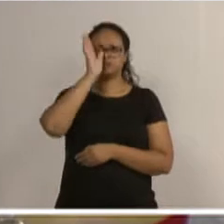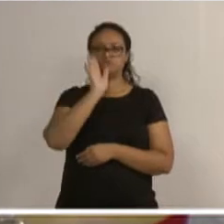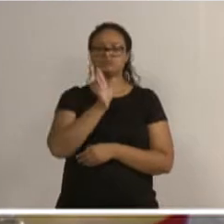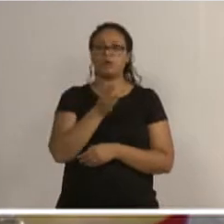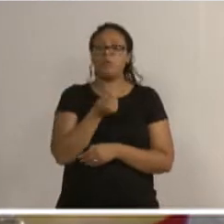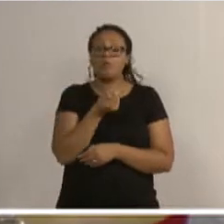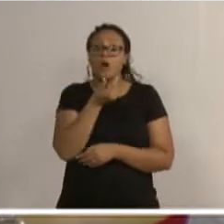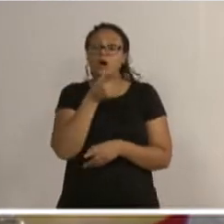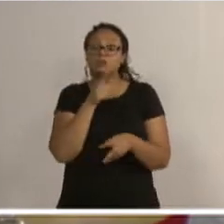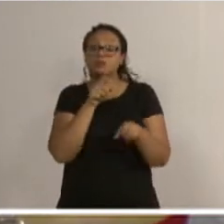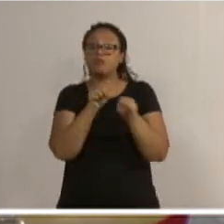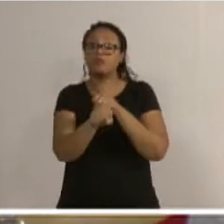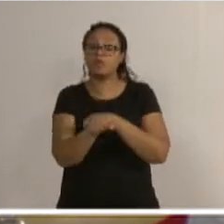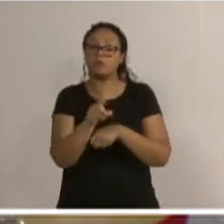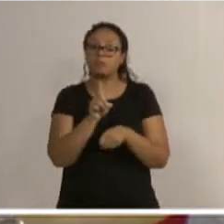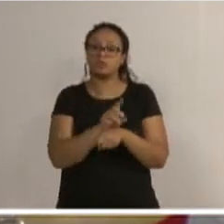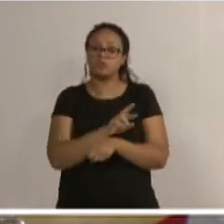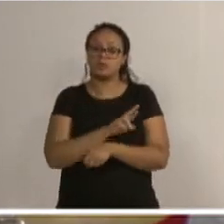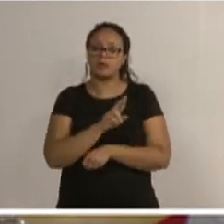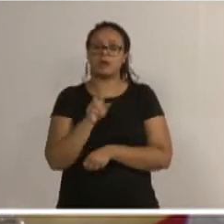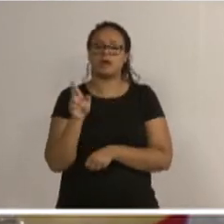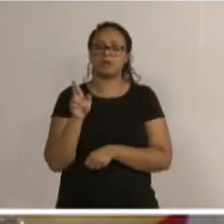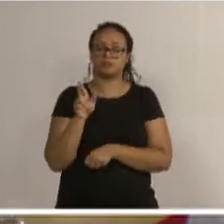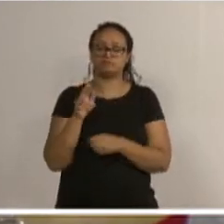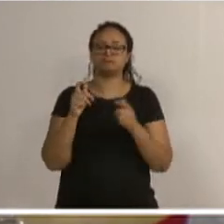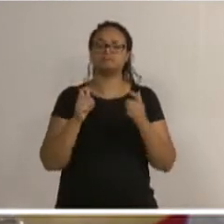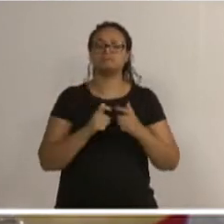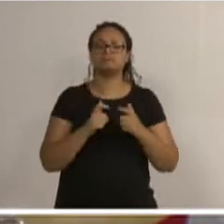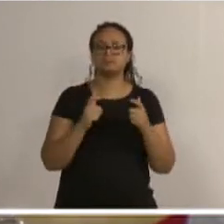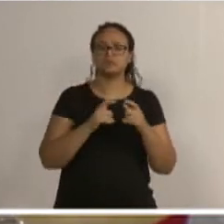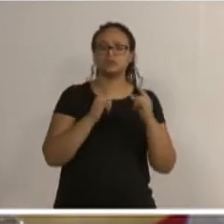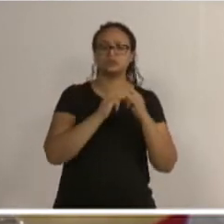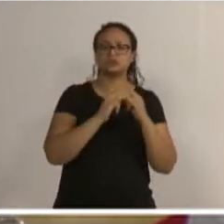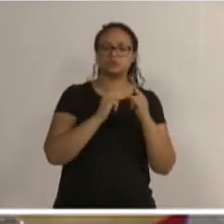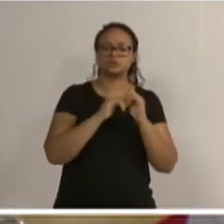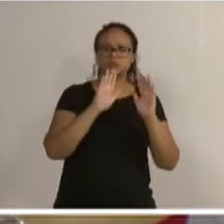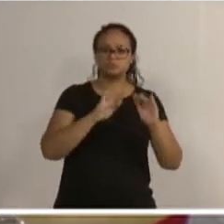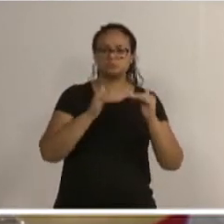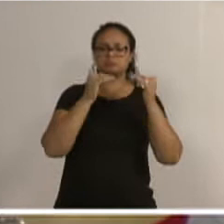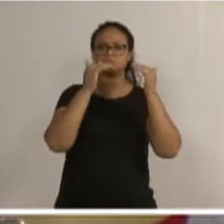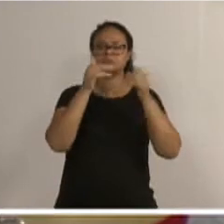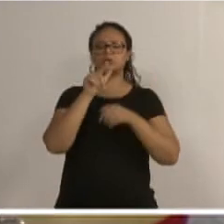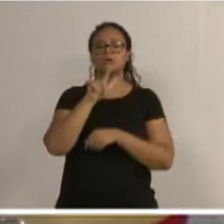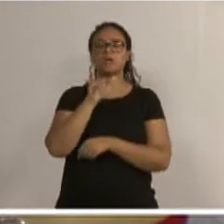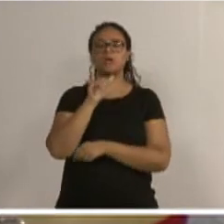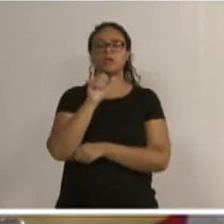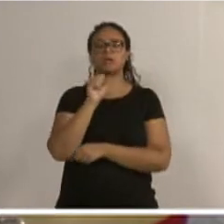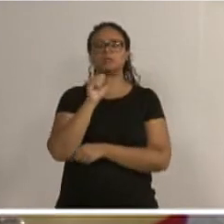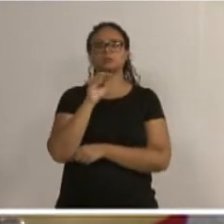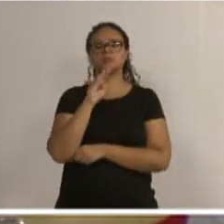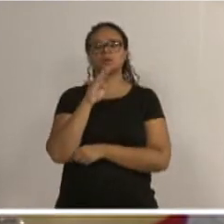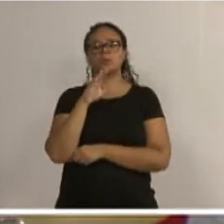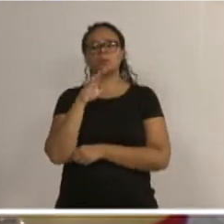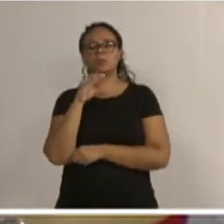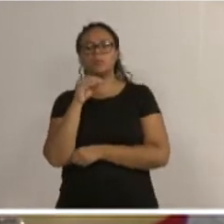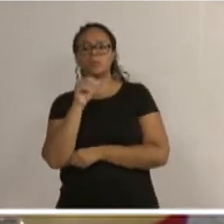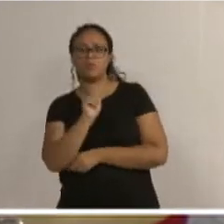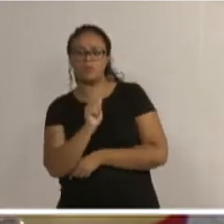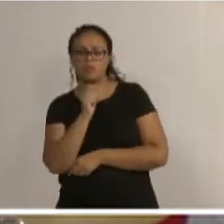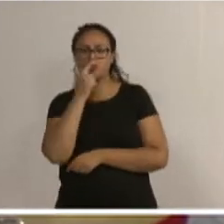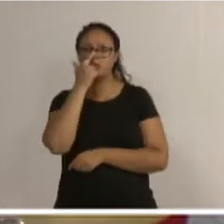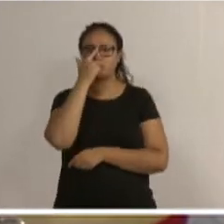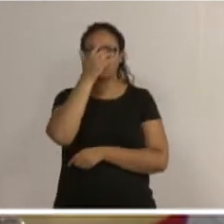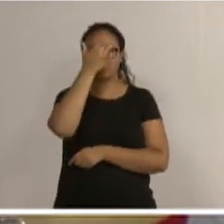dele no Instituto Superior de Lisboa. Então, é uma pessoa que já trabalhou com